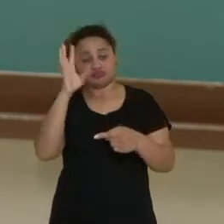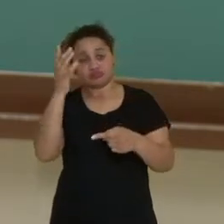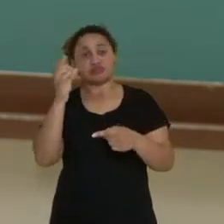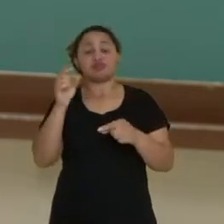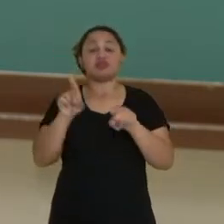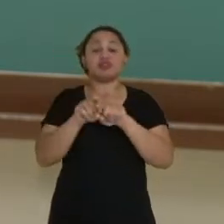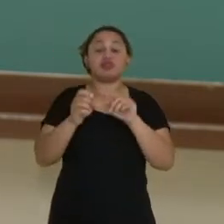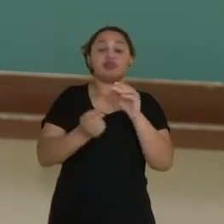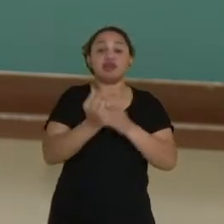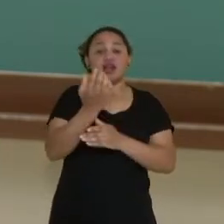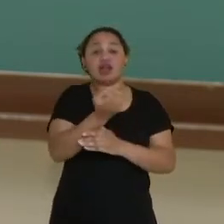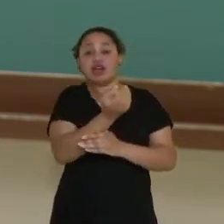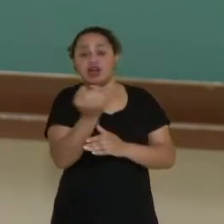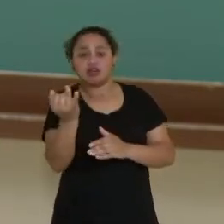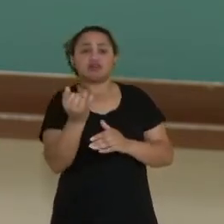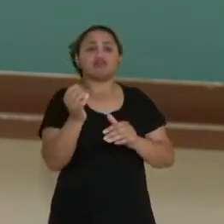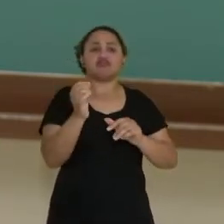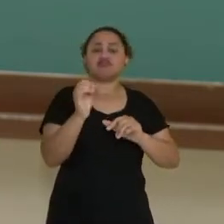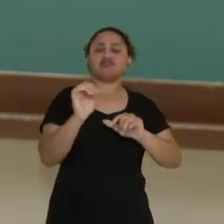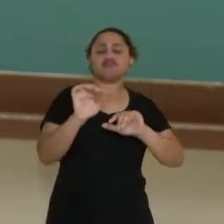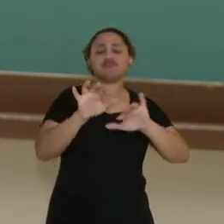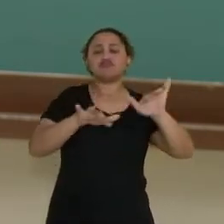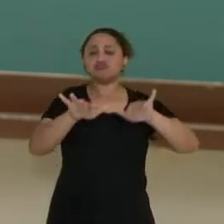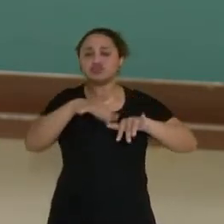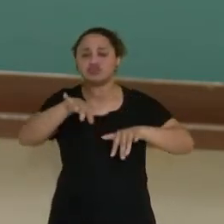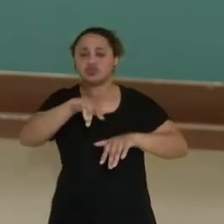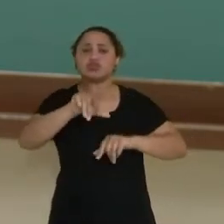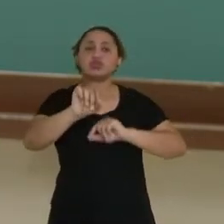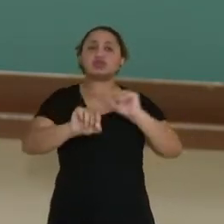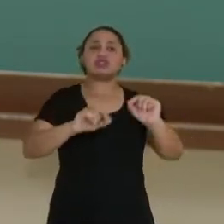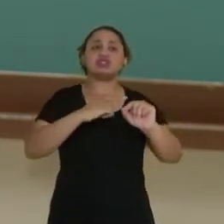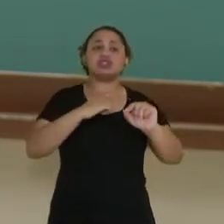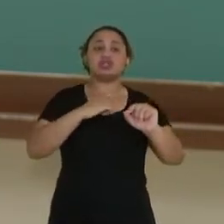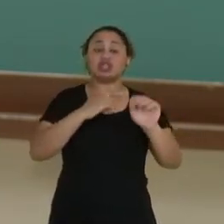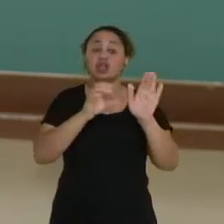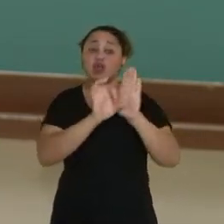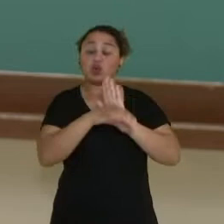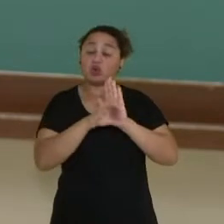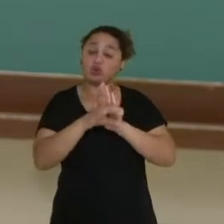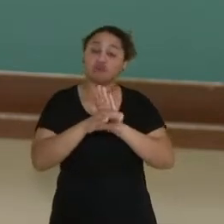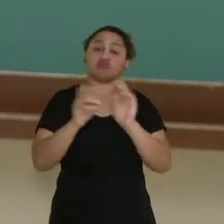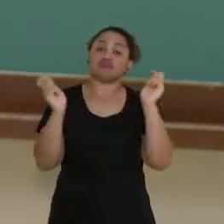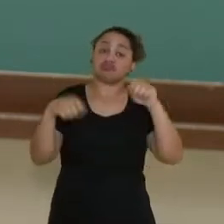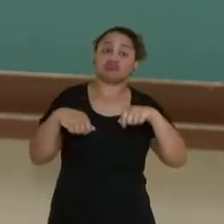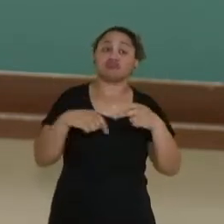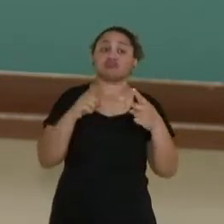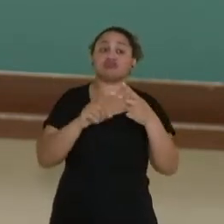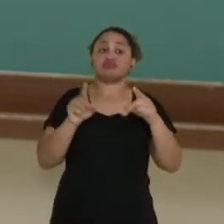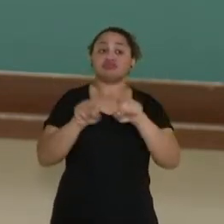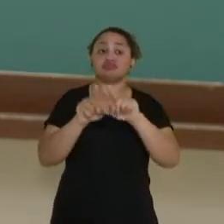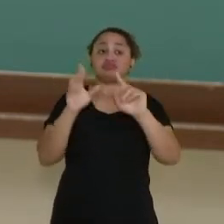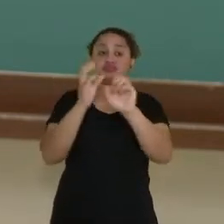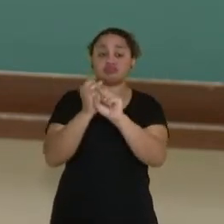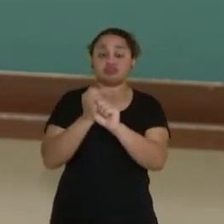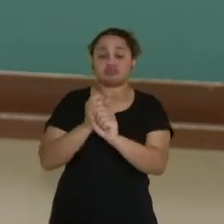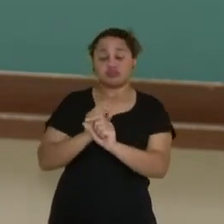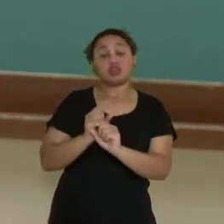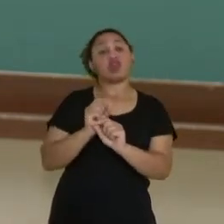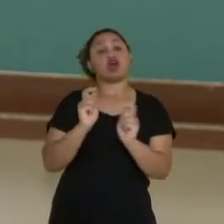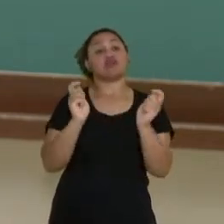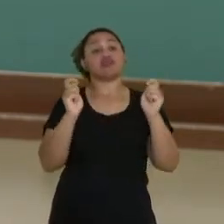e elaborar problemas envolvendo conceitos de probabilidade e ainda calcular